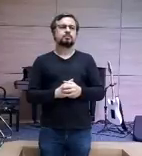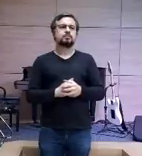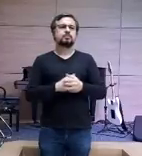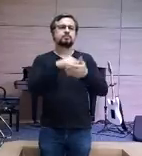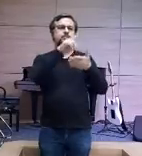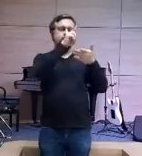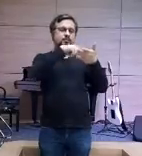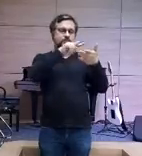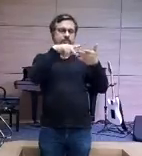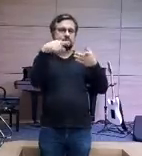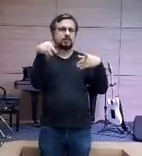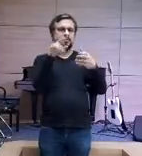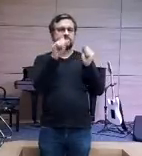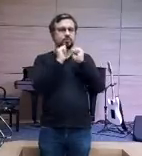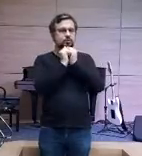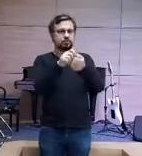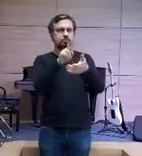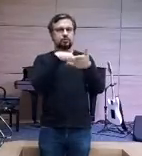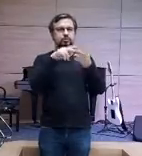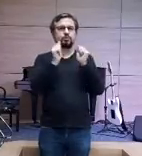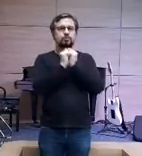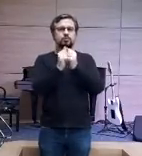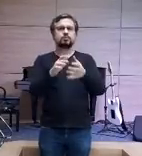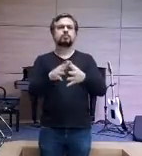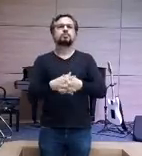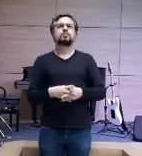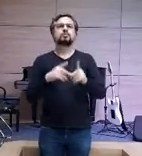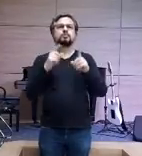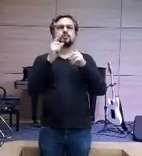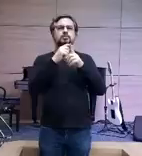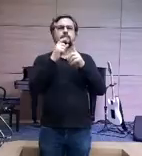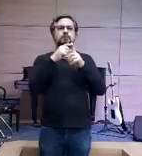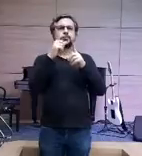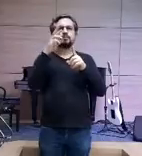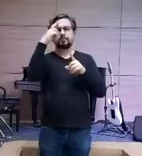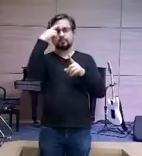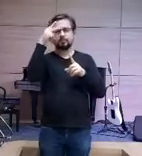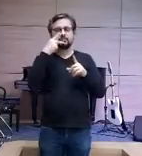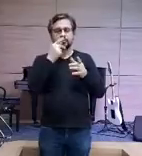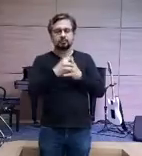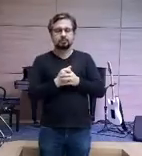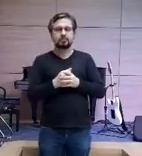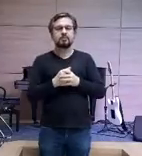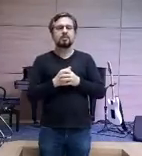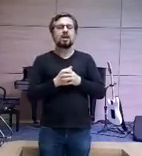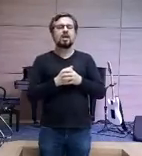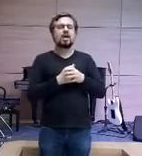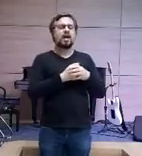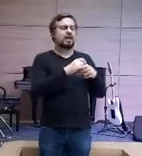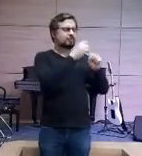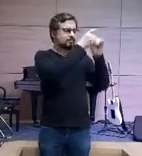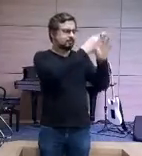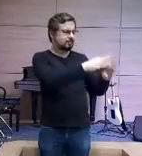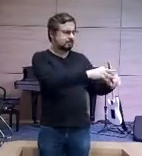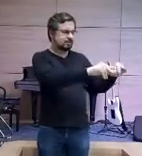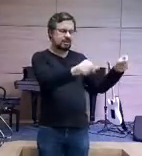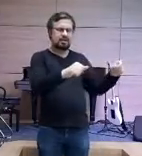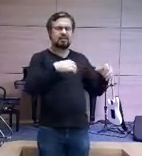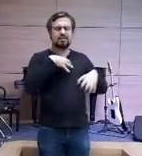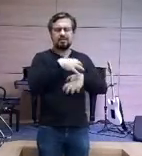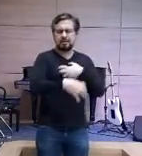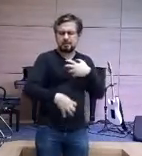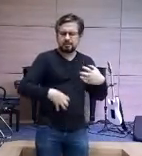e eu vou lendo você vai acompanhando tá bom a palavra do senhor diz assim mas a terra que foi angustiada não